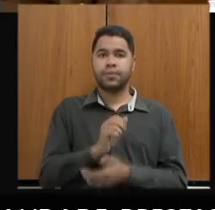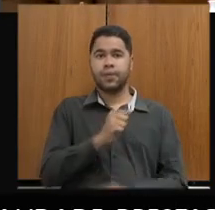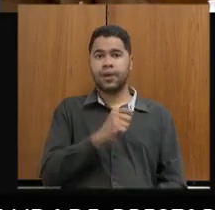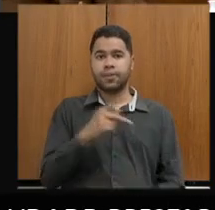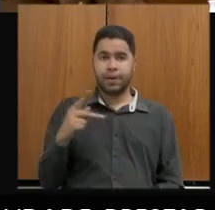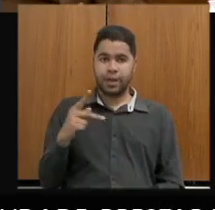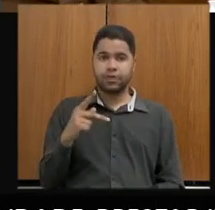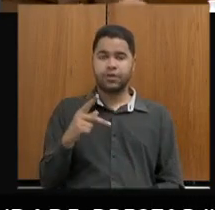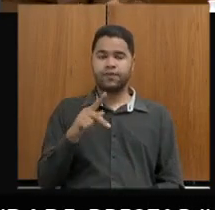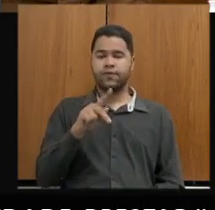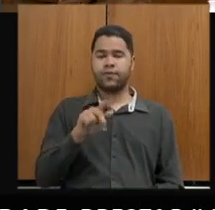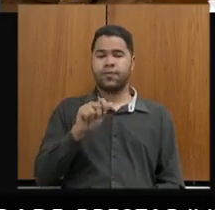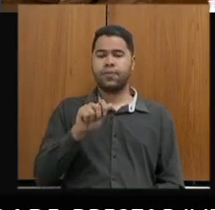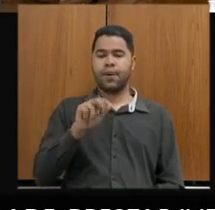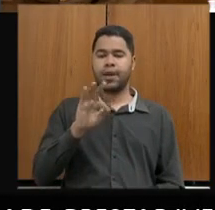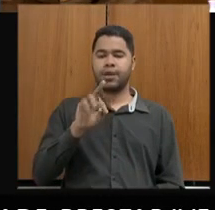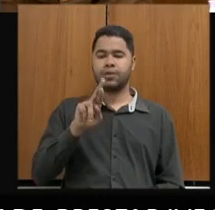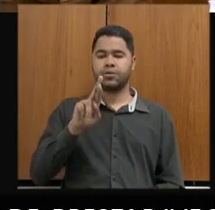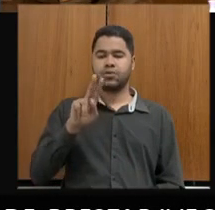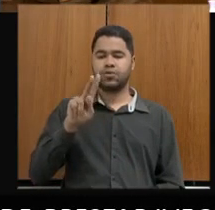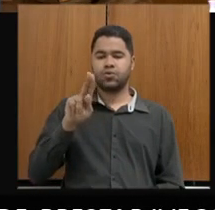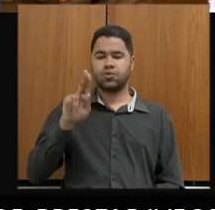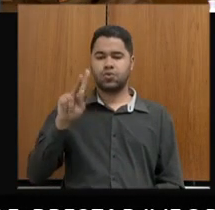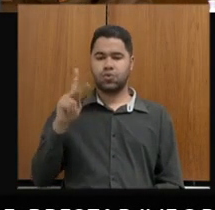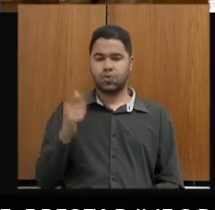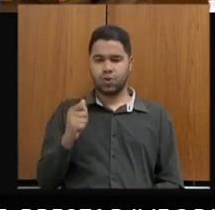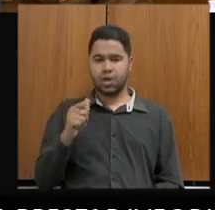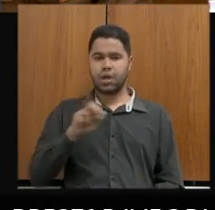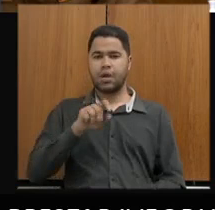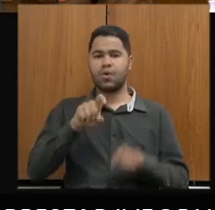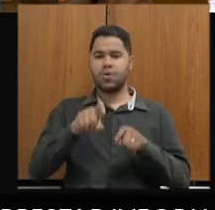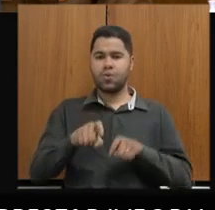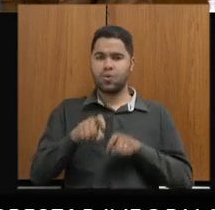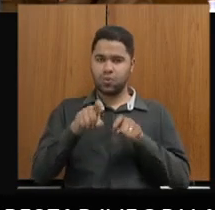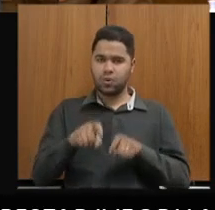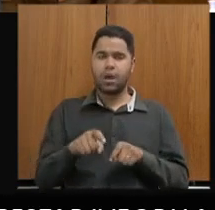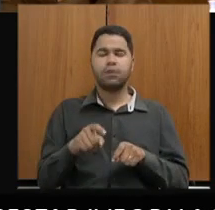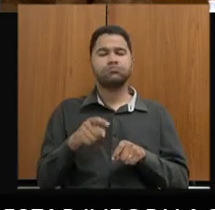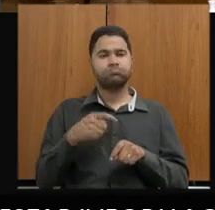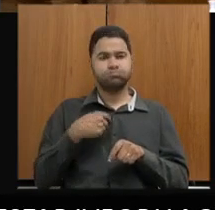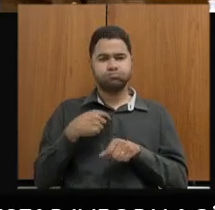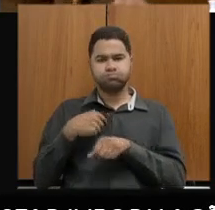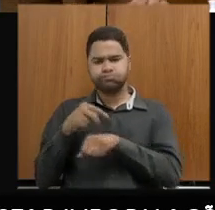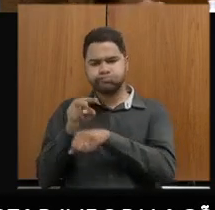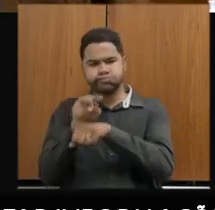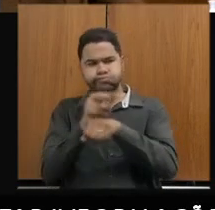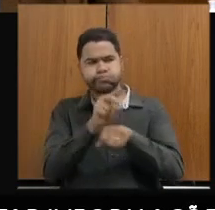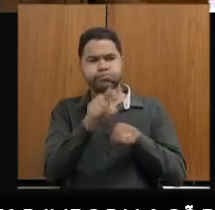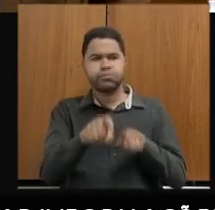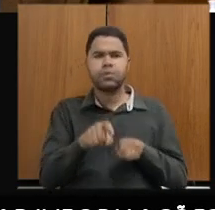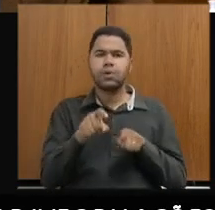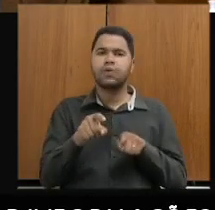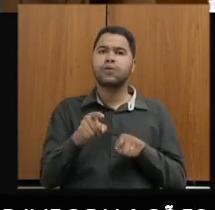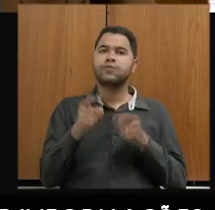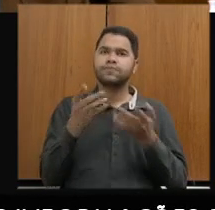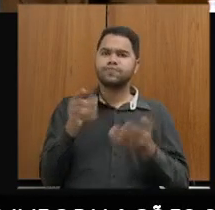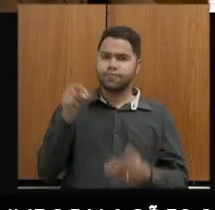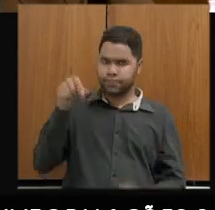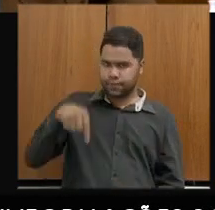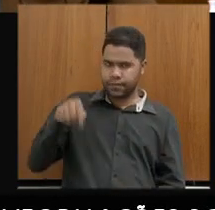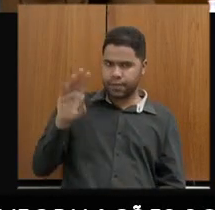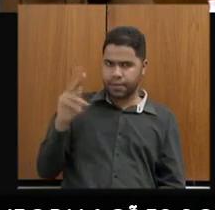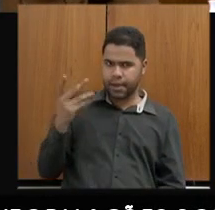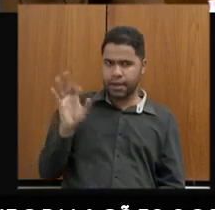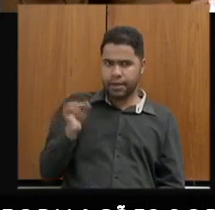aplicativo para tu ler Rural né Foi um lançamento de nós conseguimos fazer uma necessidade muito grande Deputado senhor senhor de Belo